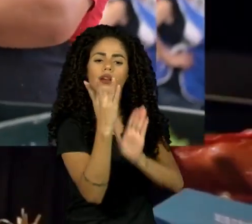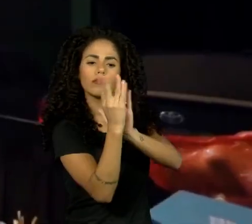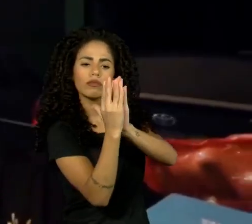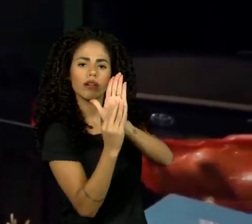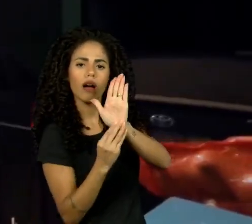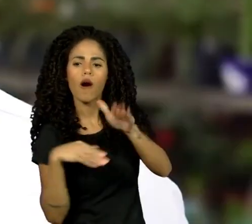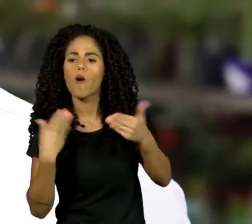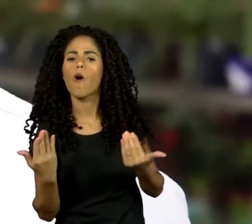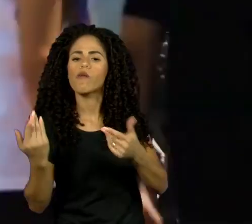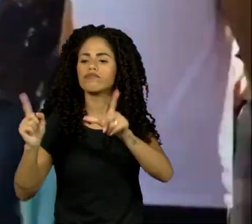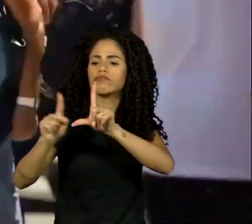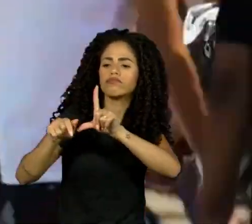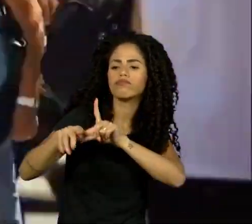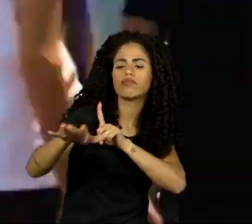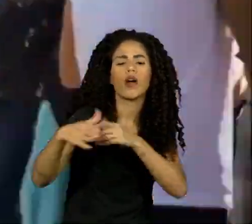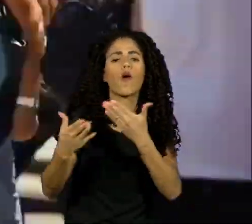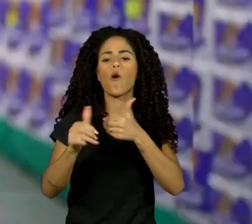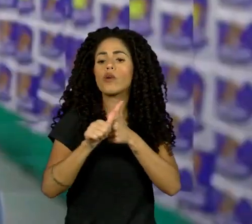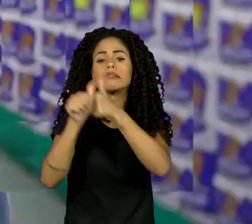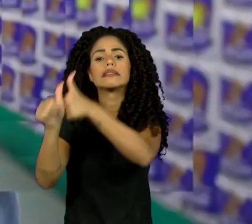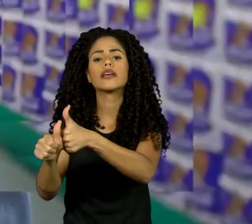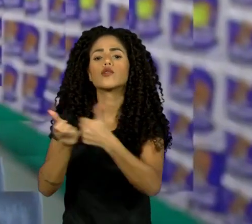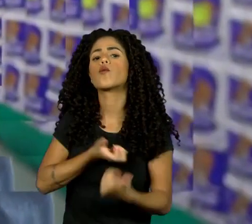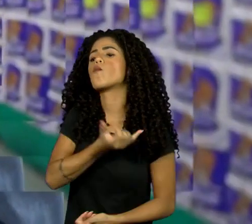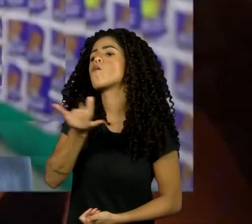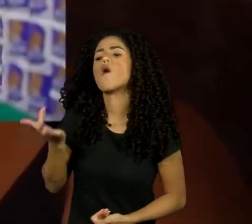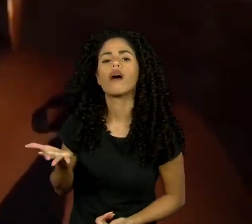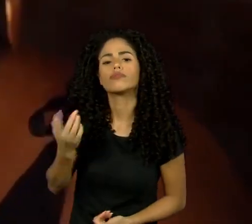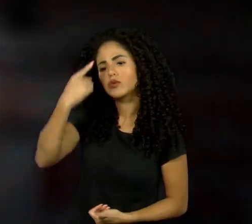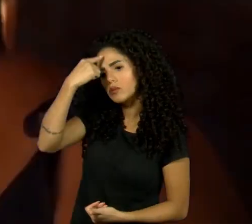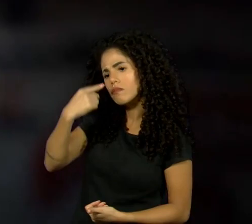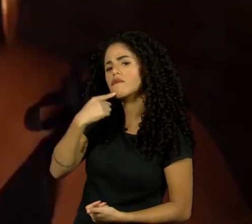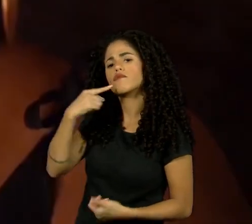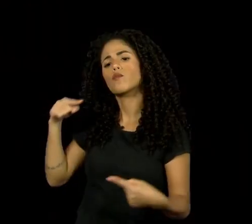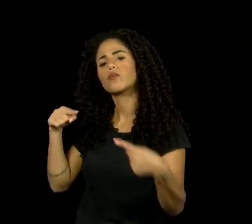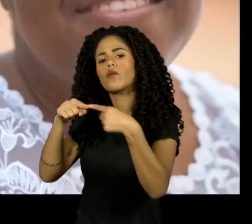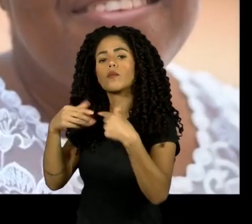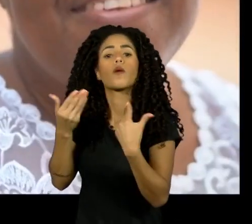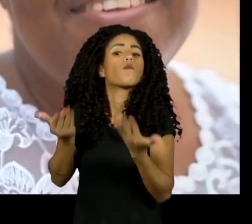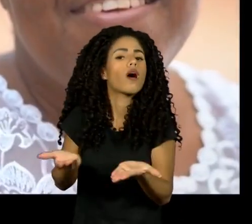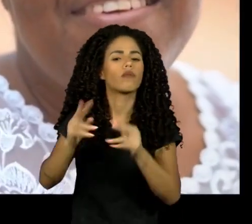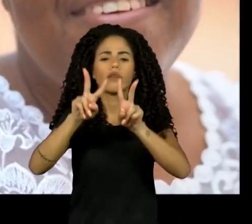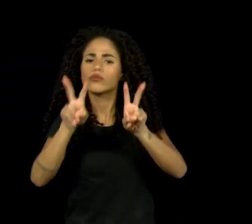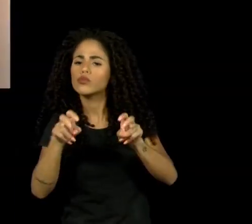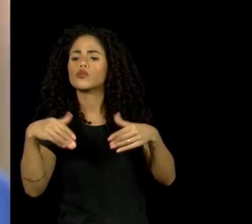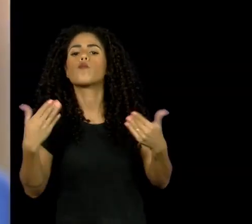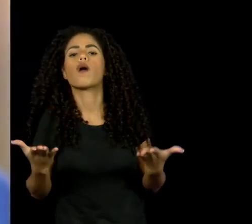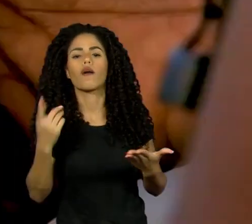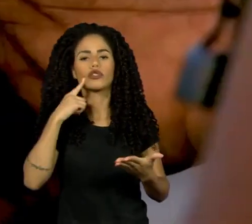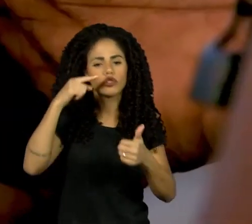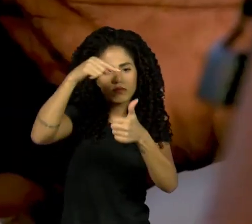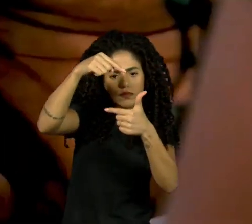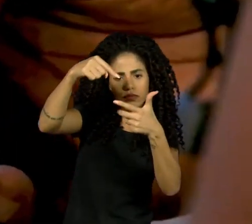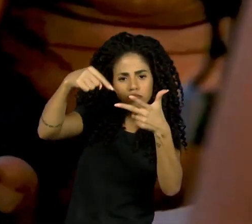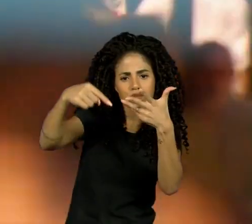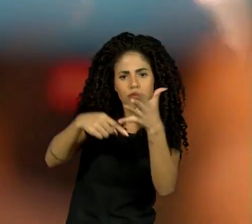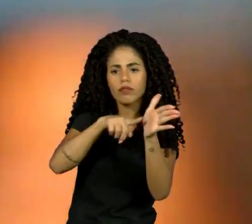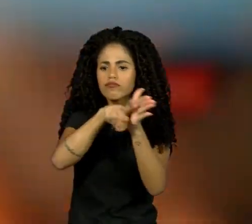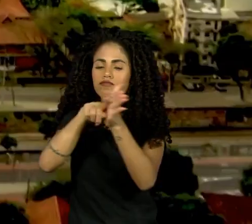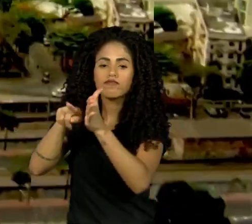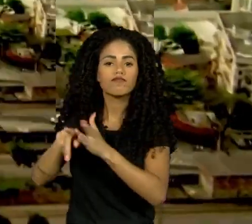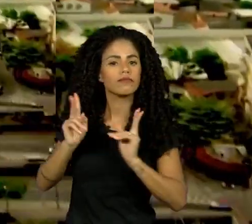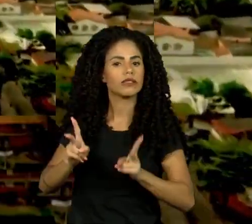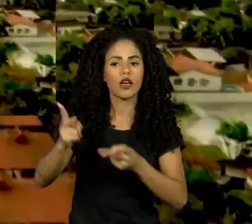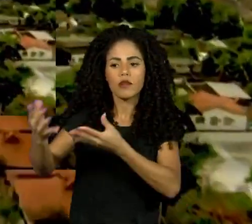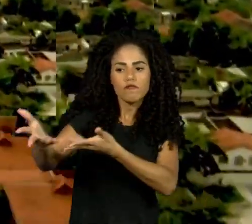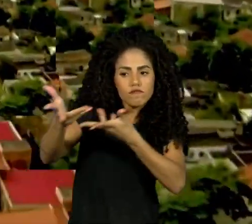está, quantos seguidores ele tem, qual que é o perfil que ele tem, qual o assunto que ele aborda, e a gente traz esses